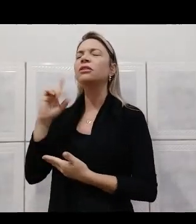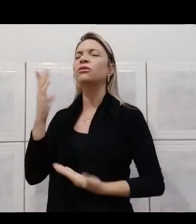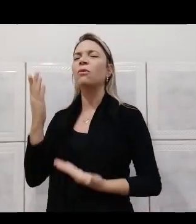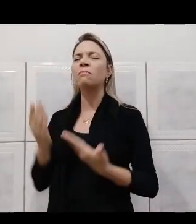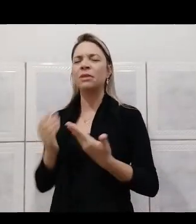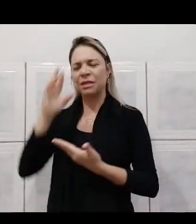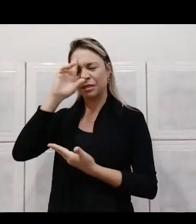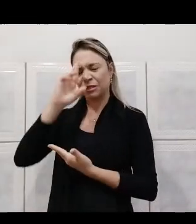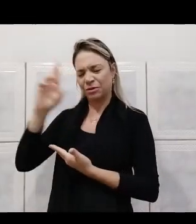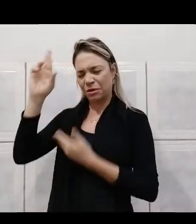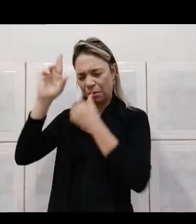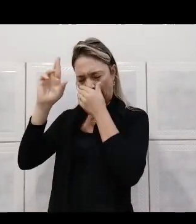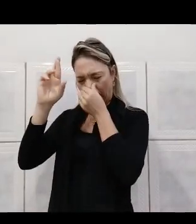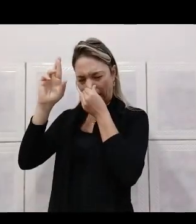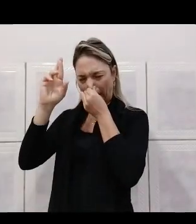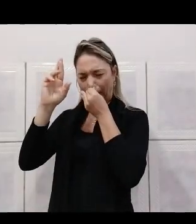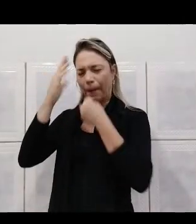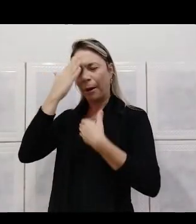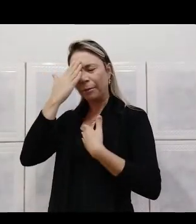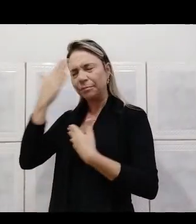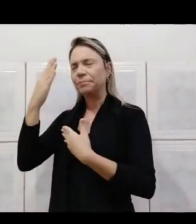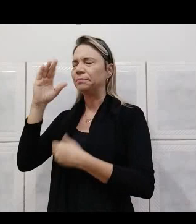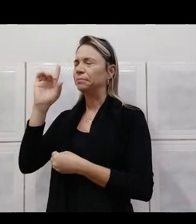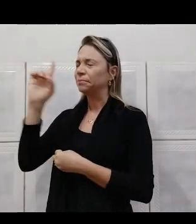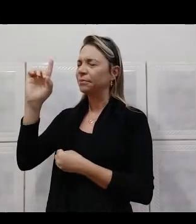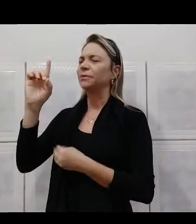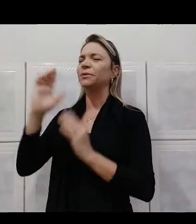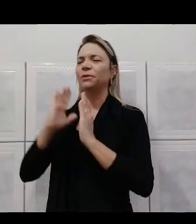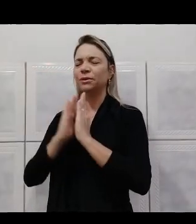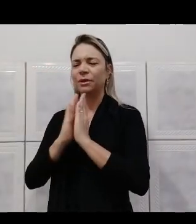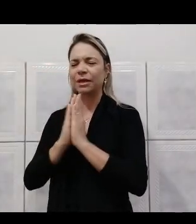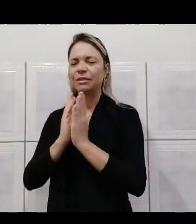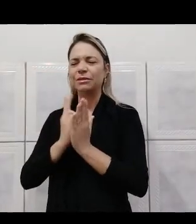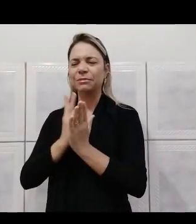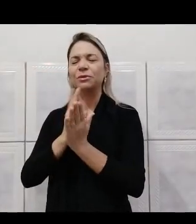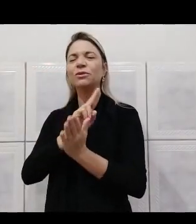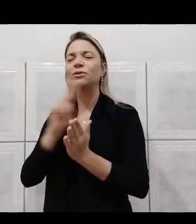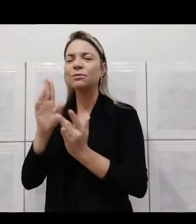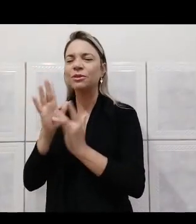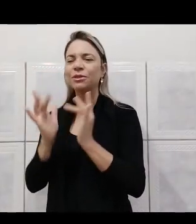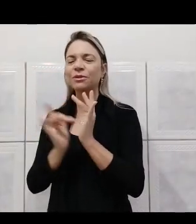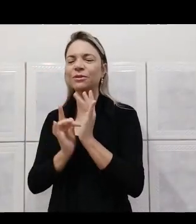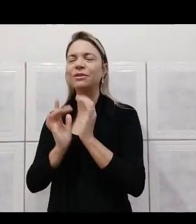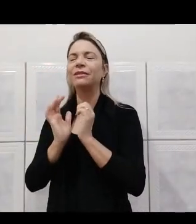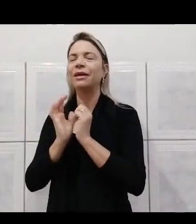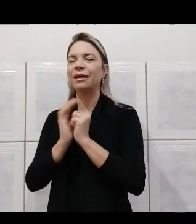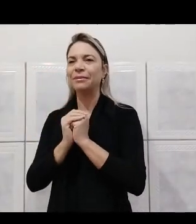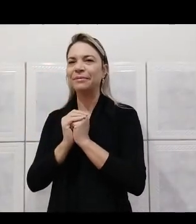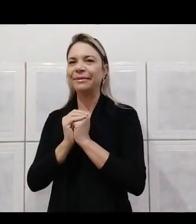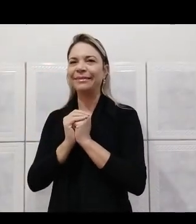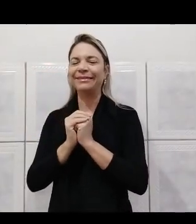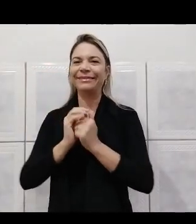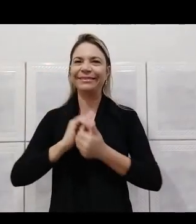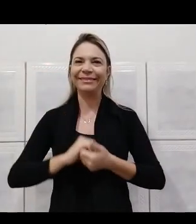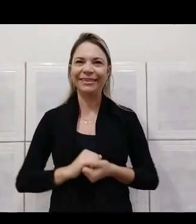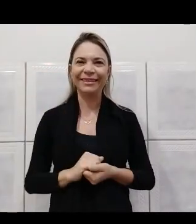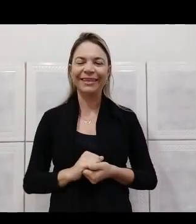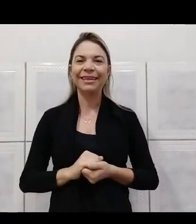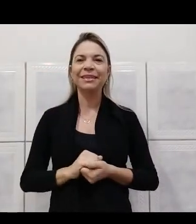confiou. Nós te agradecemos e assim oramos em nome de Jesus. Amém.